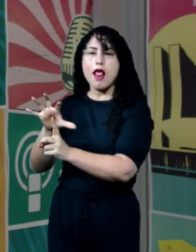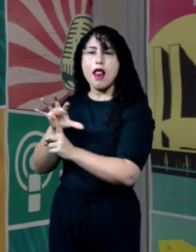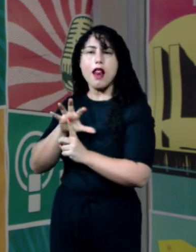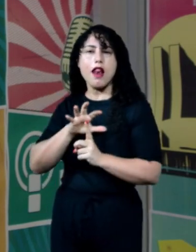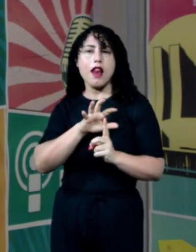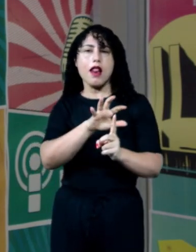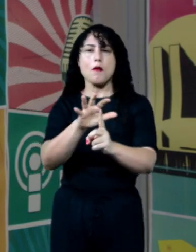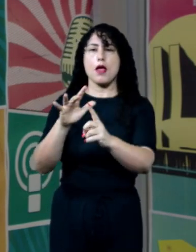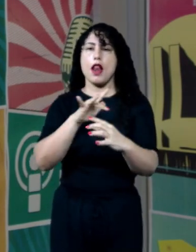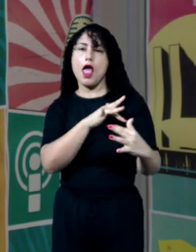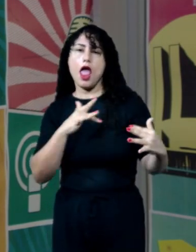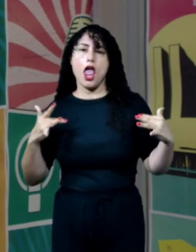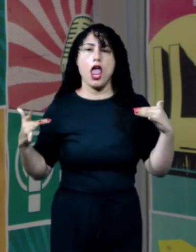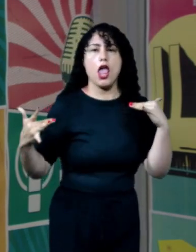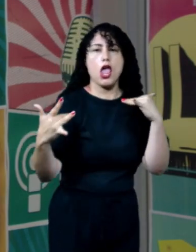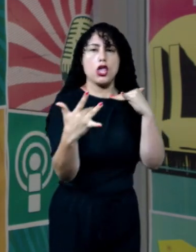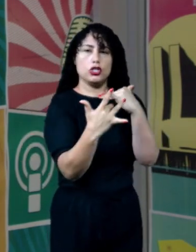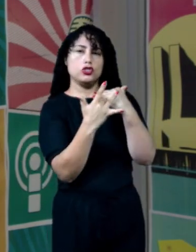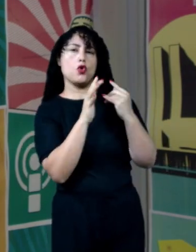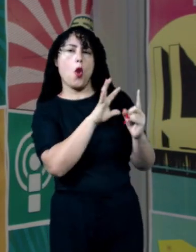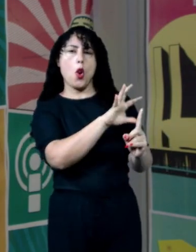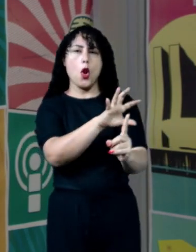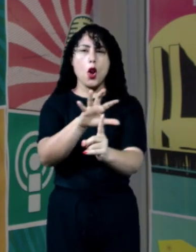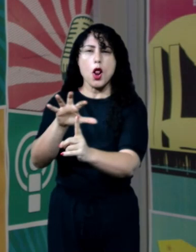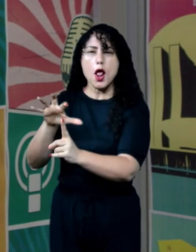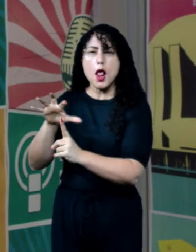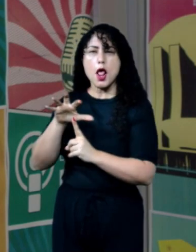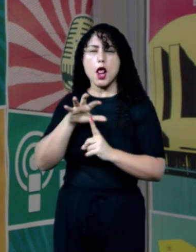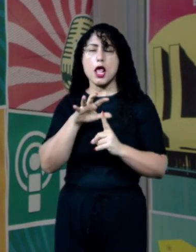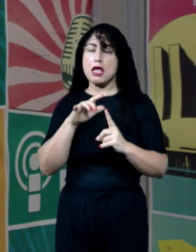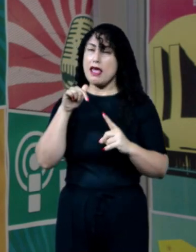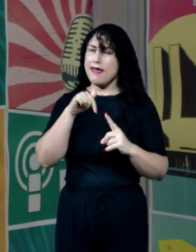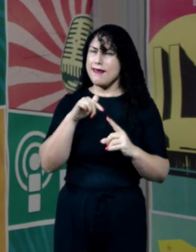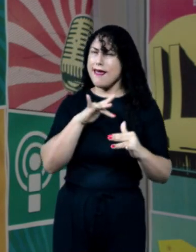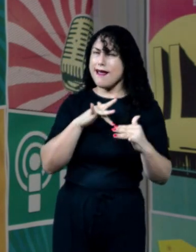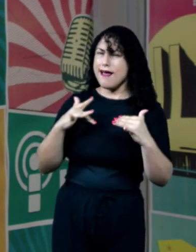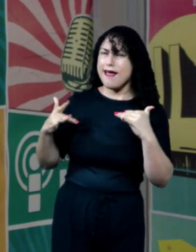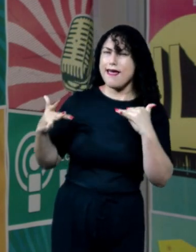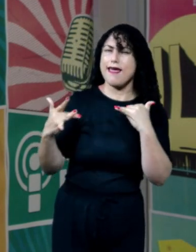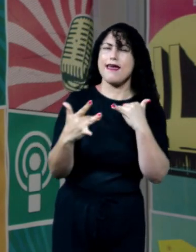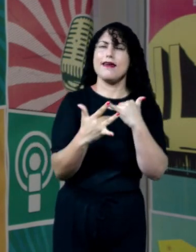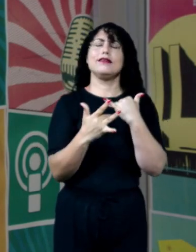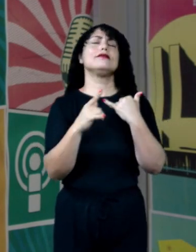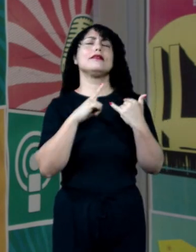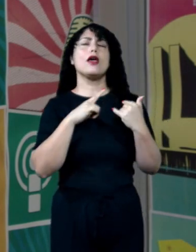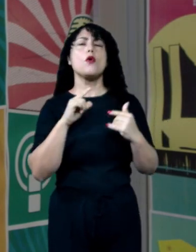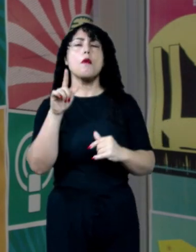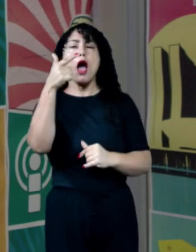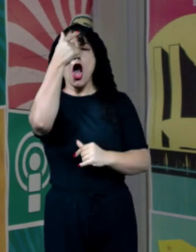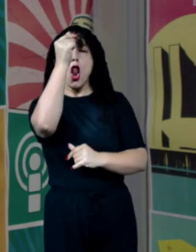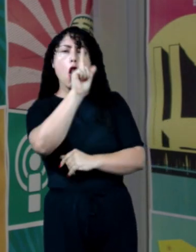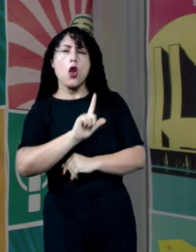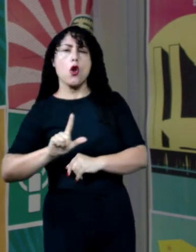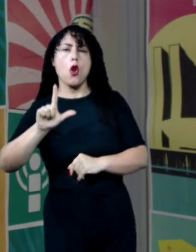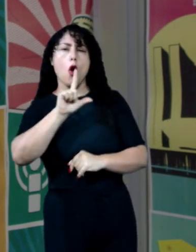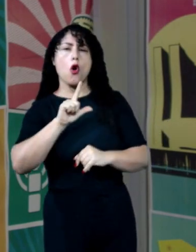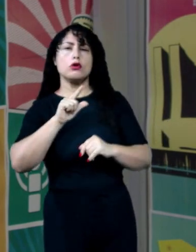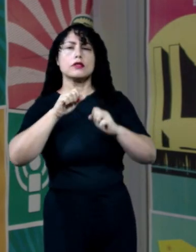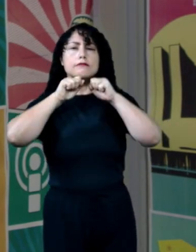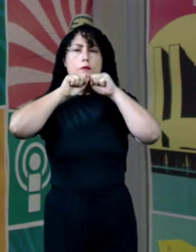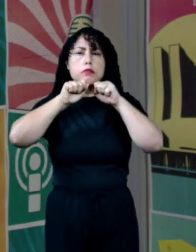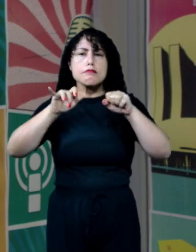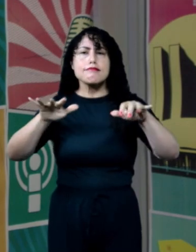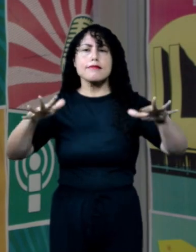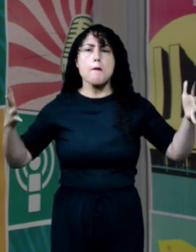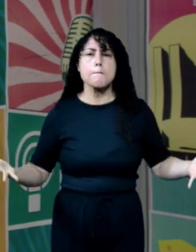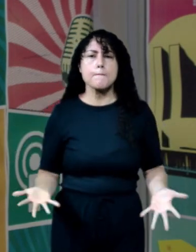pelas redes sociais. E nessas redes sociais, nós temos uma lógica de engajamento,